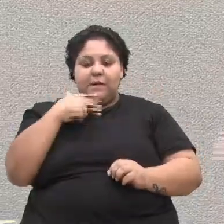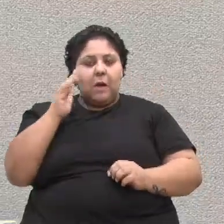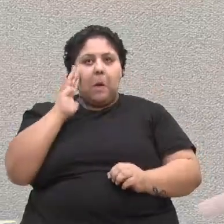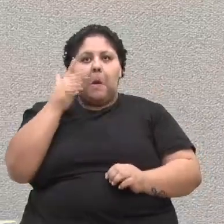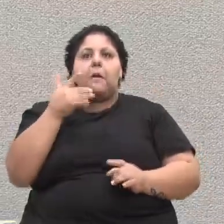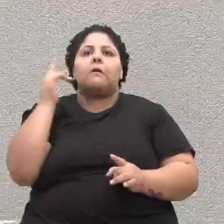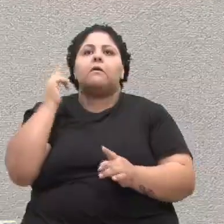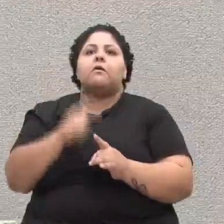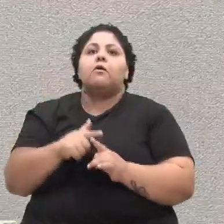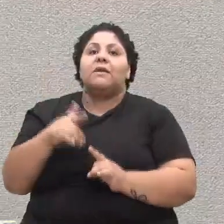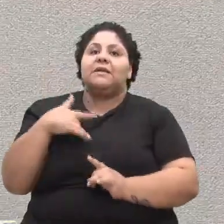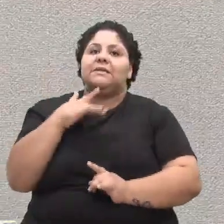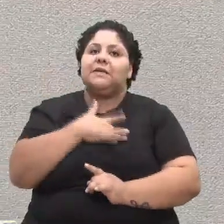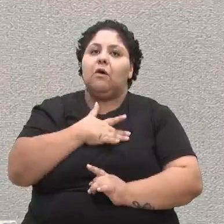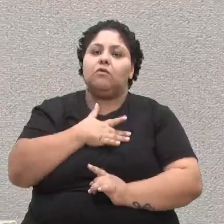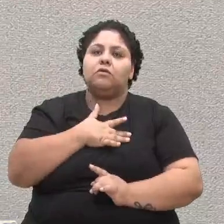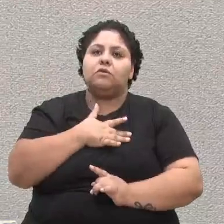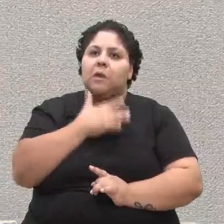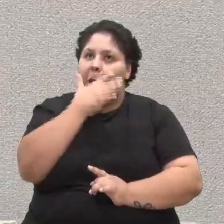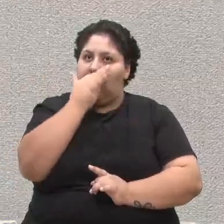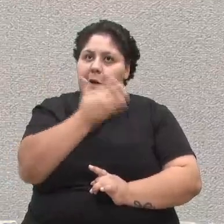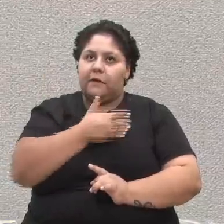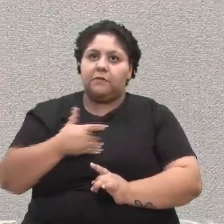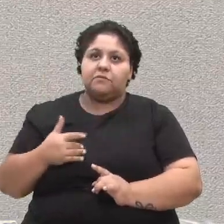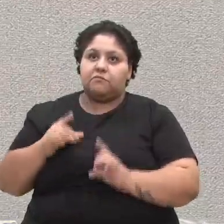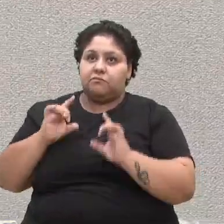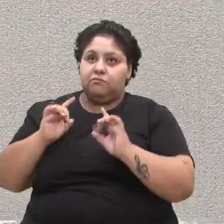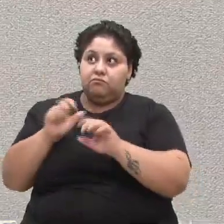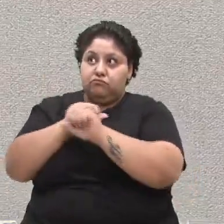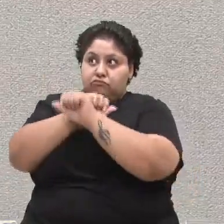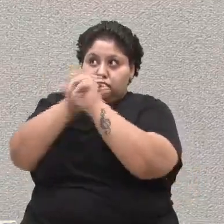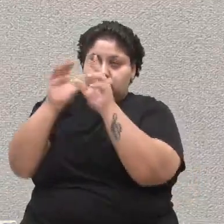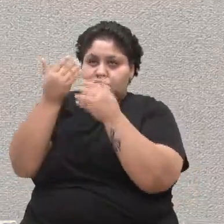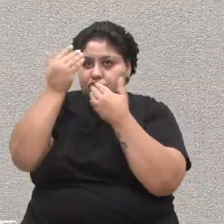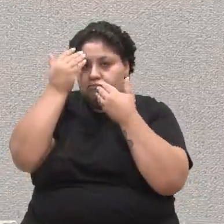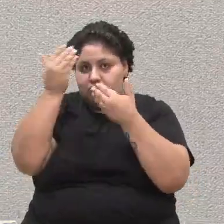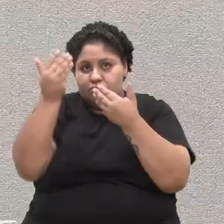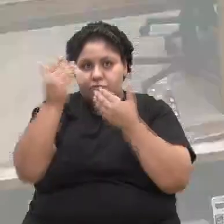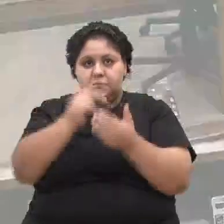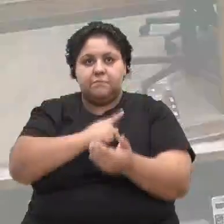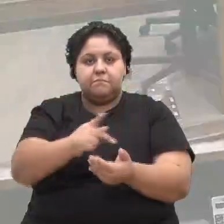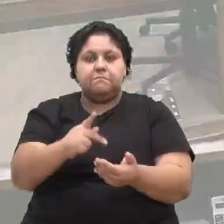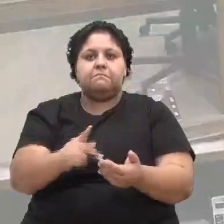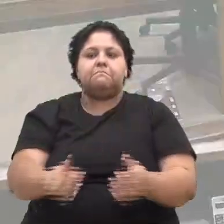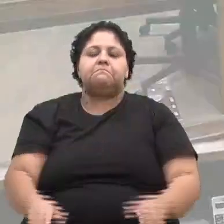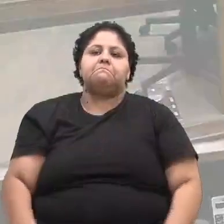porque é saúde pública. Então, eu só queria deixar esse registro. Muito obrigado, senhora presidente, pela tolerância.